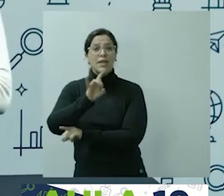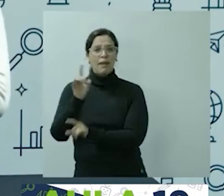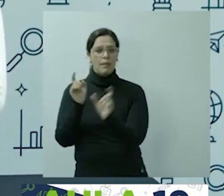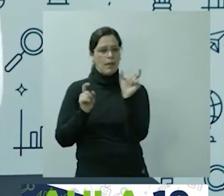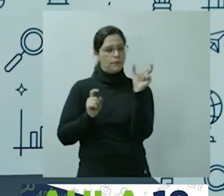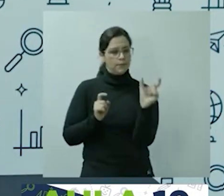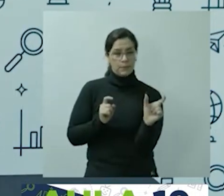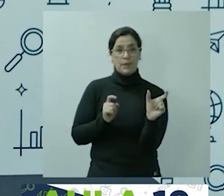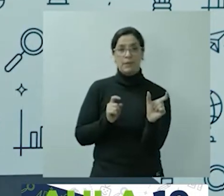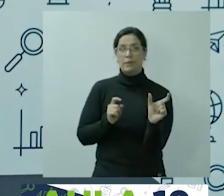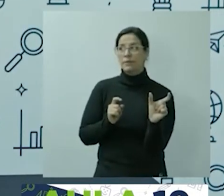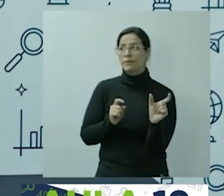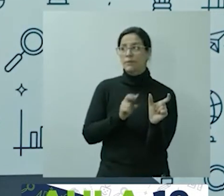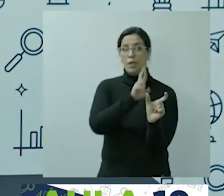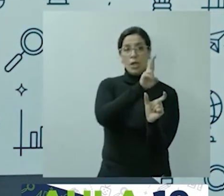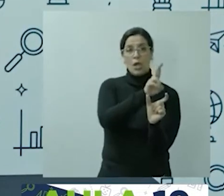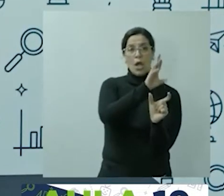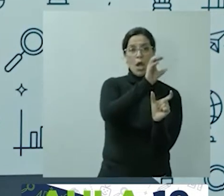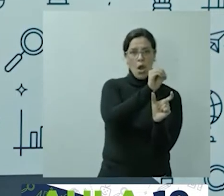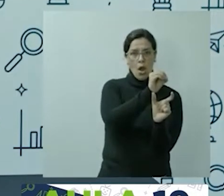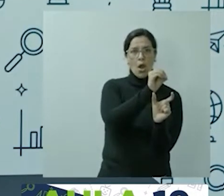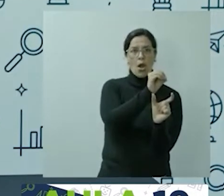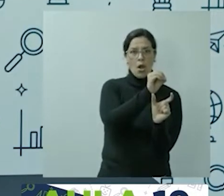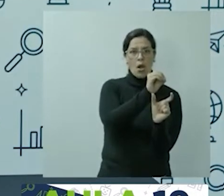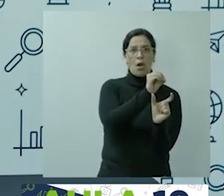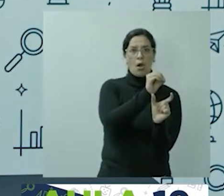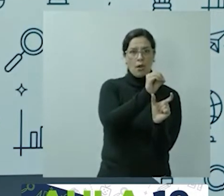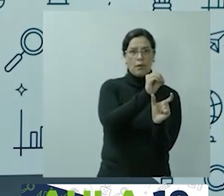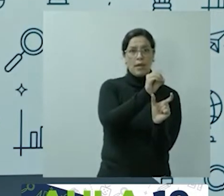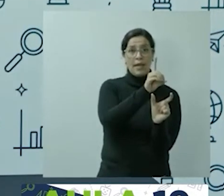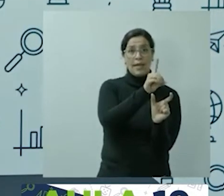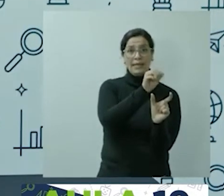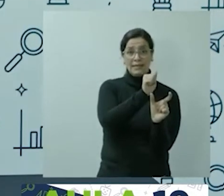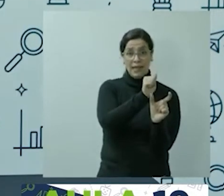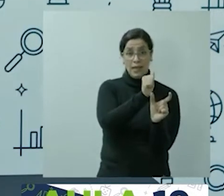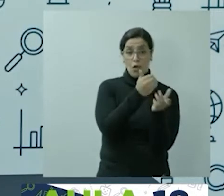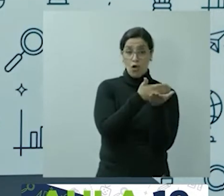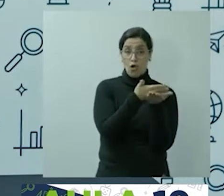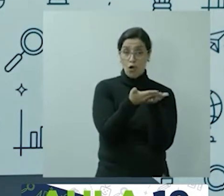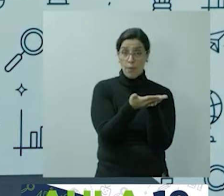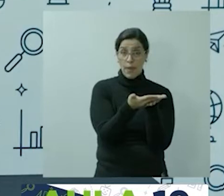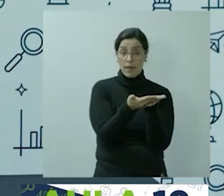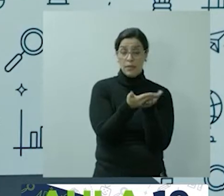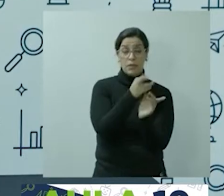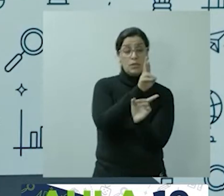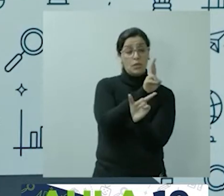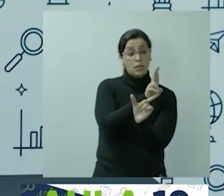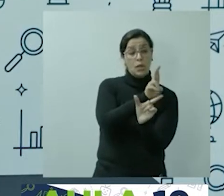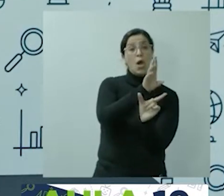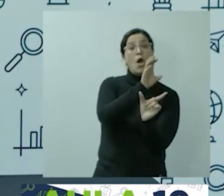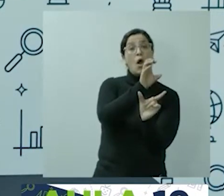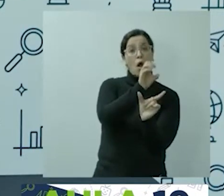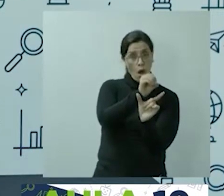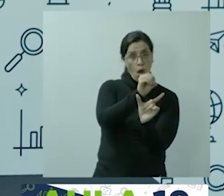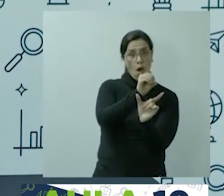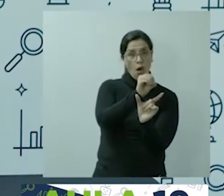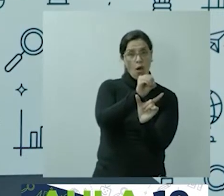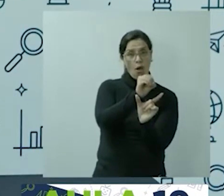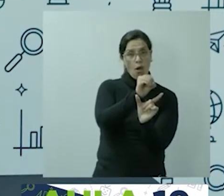palavras. Vejam aqui. Roda. A sílaba inicial dessa palavra